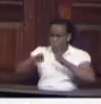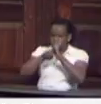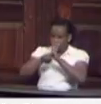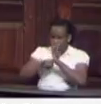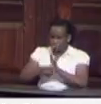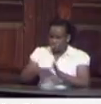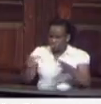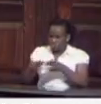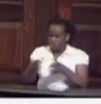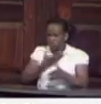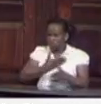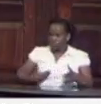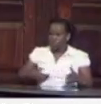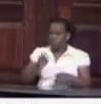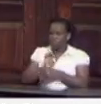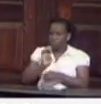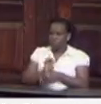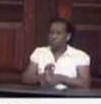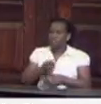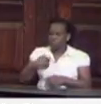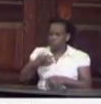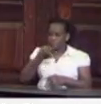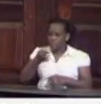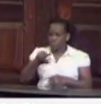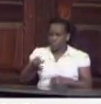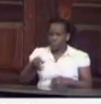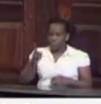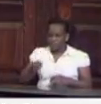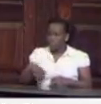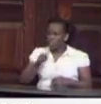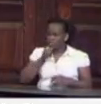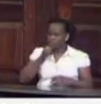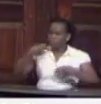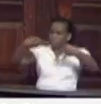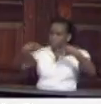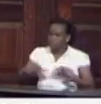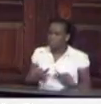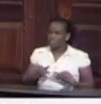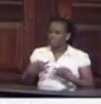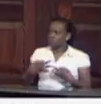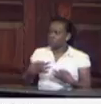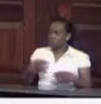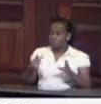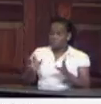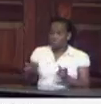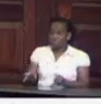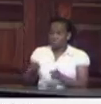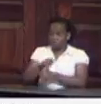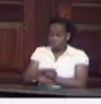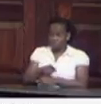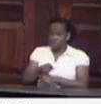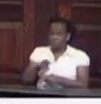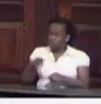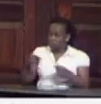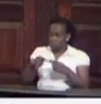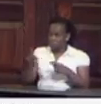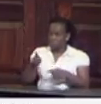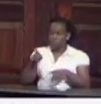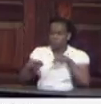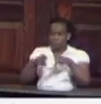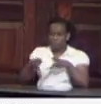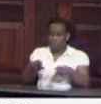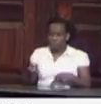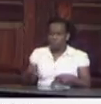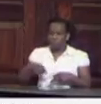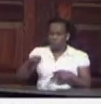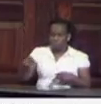do pacote do governo do Estado, na minha opinião, tem sido exemplar e ao contrário do que significa o populismo. Nós